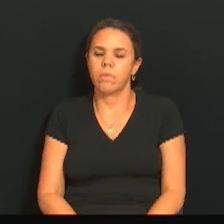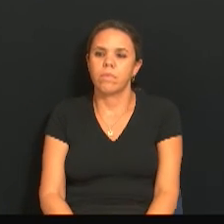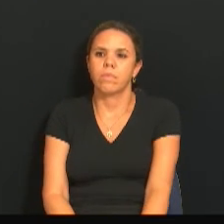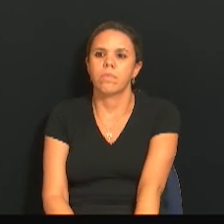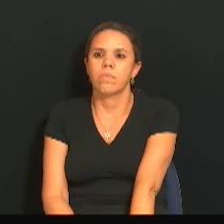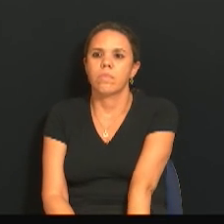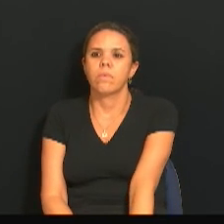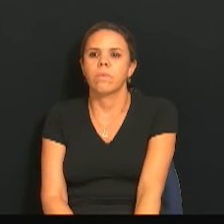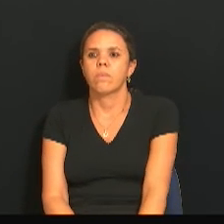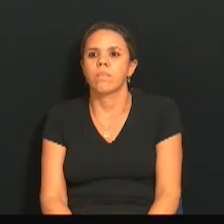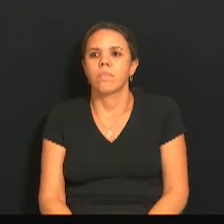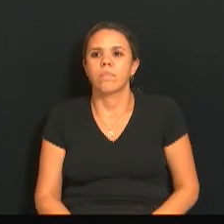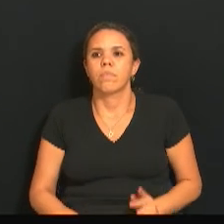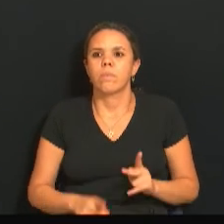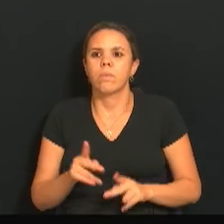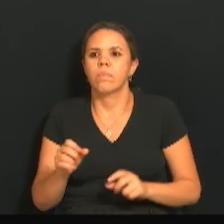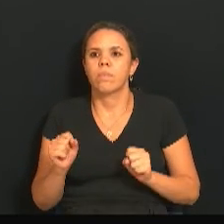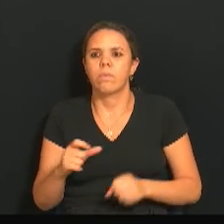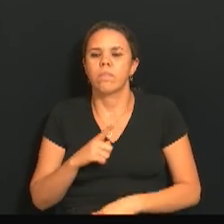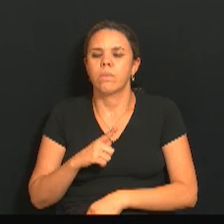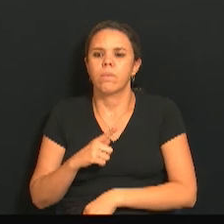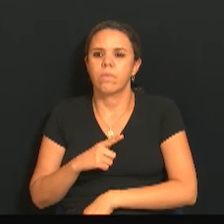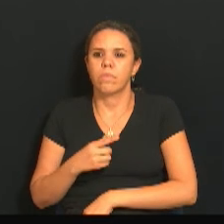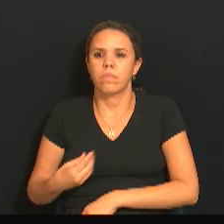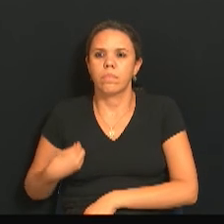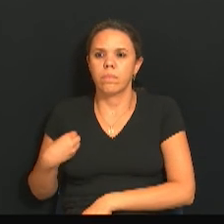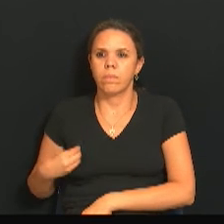que as pessoas possam ter uma vida